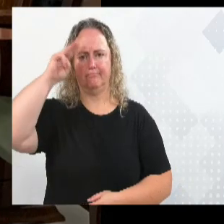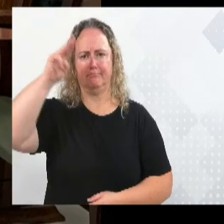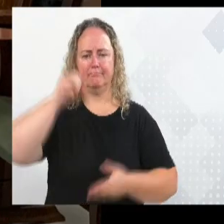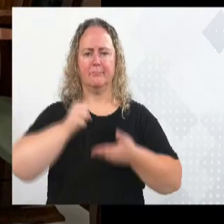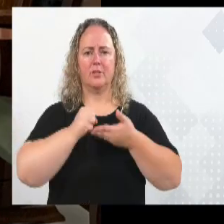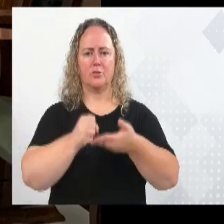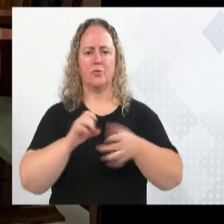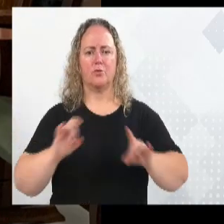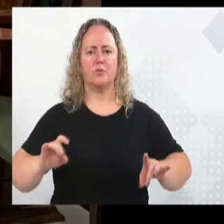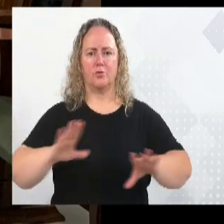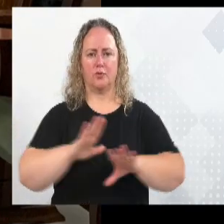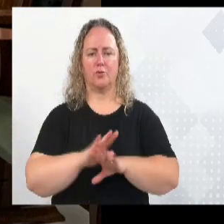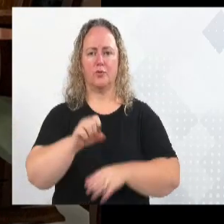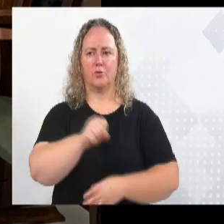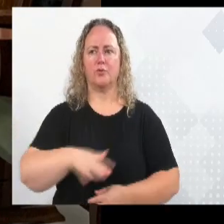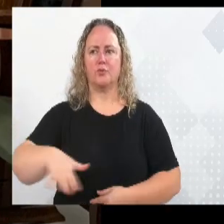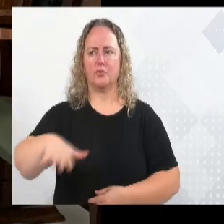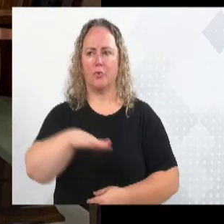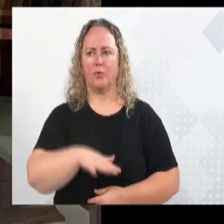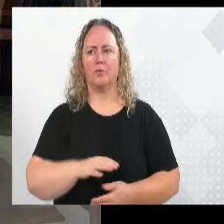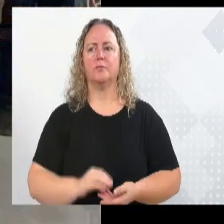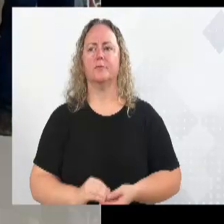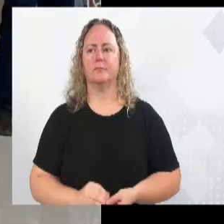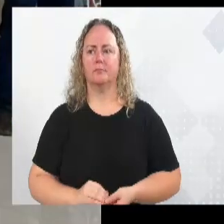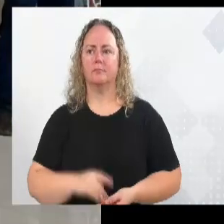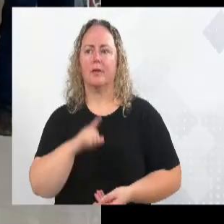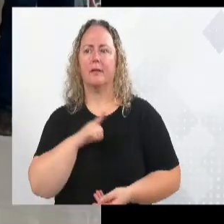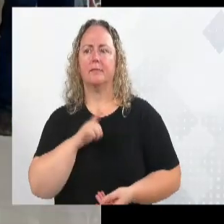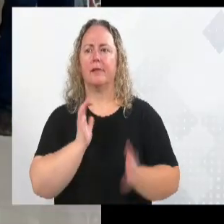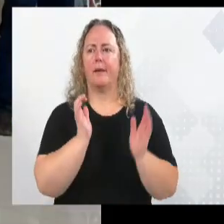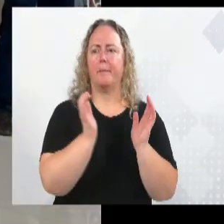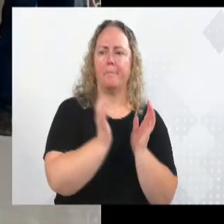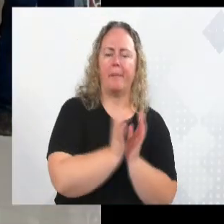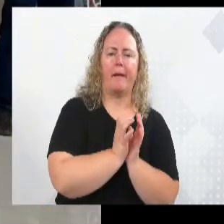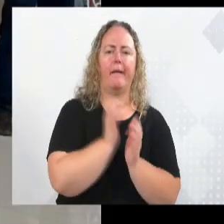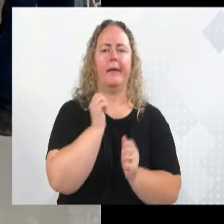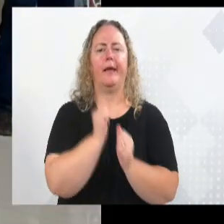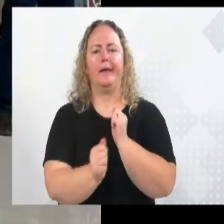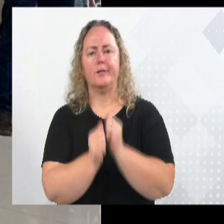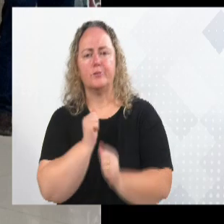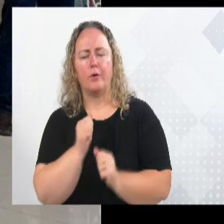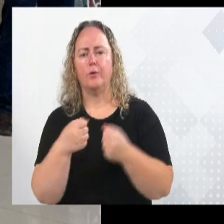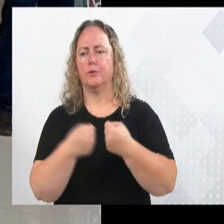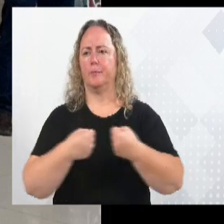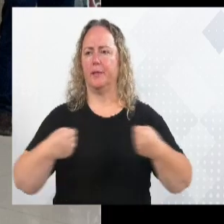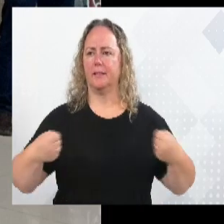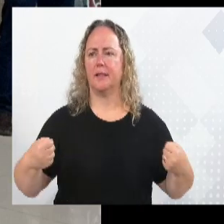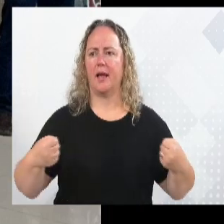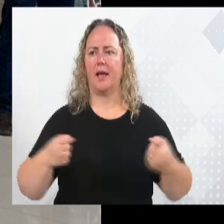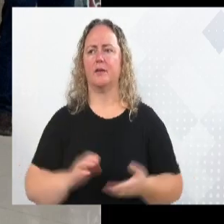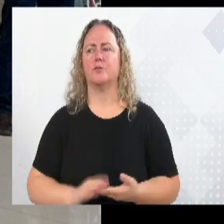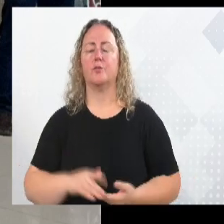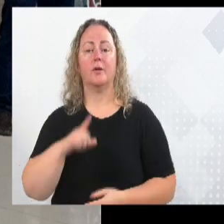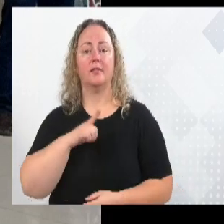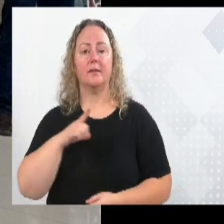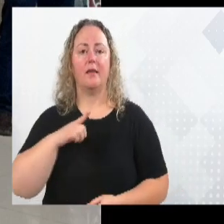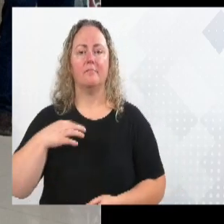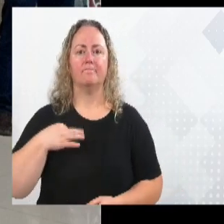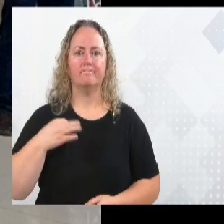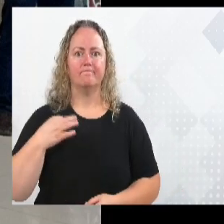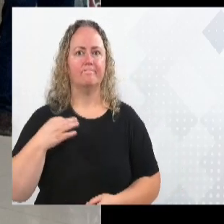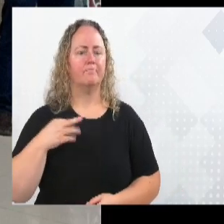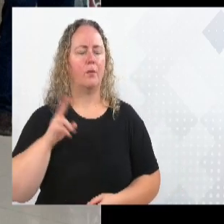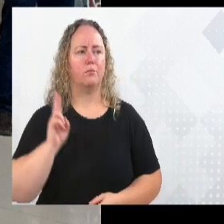sociedade participam de diversas atividades tanto na paz no risoto do bem fazem pedágio então eles têm um voluntariado